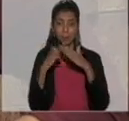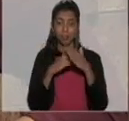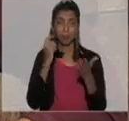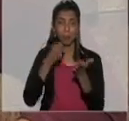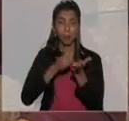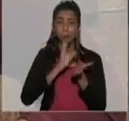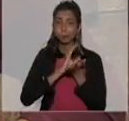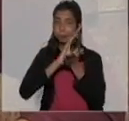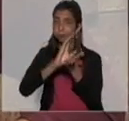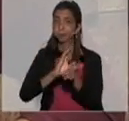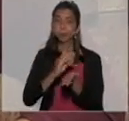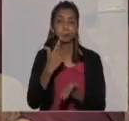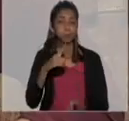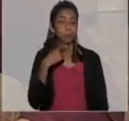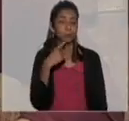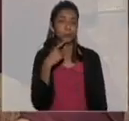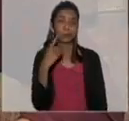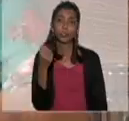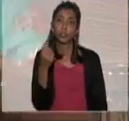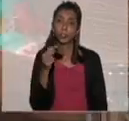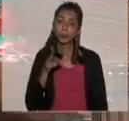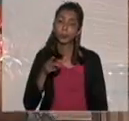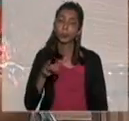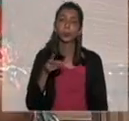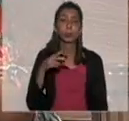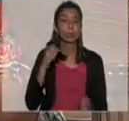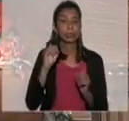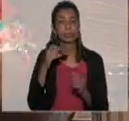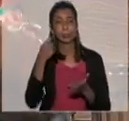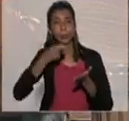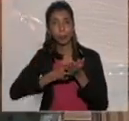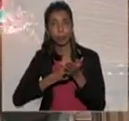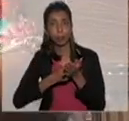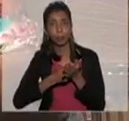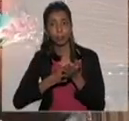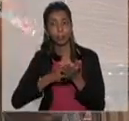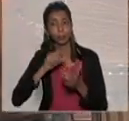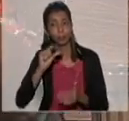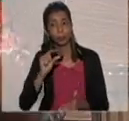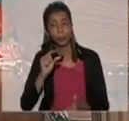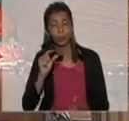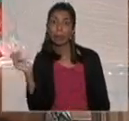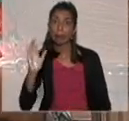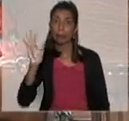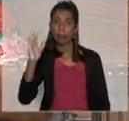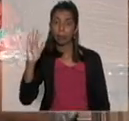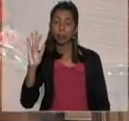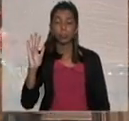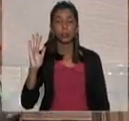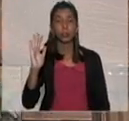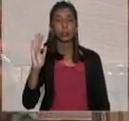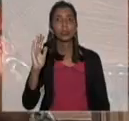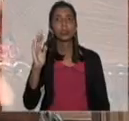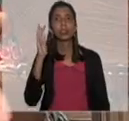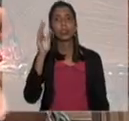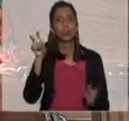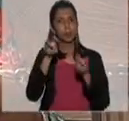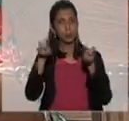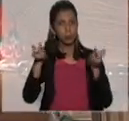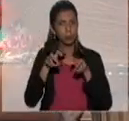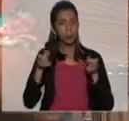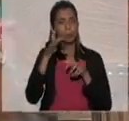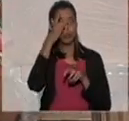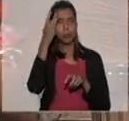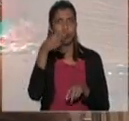Patrocínio as pessoas não conseguem levantar umos espet não consegu e não consegue manter se você tem que pagar um mínimo que é muito alto e você tem que ter uma